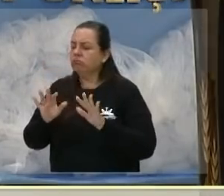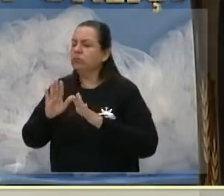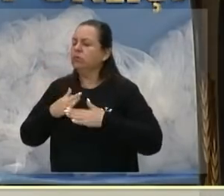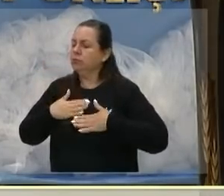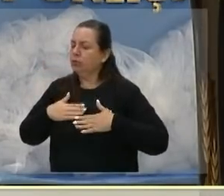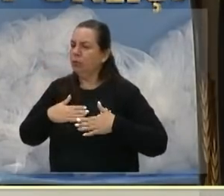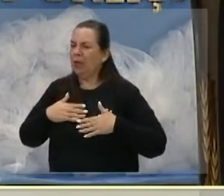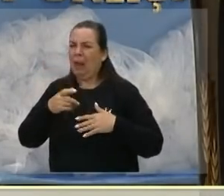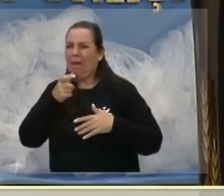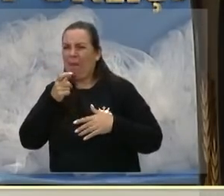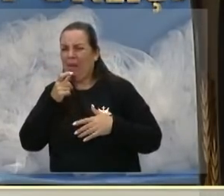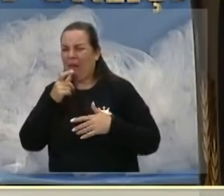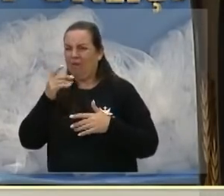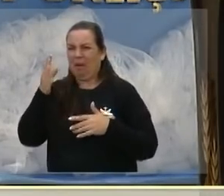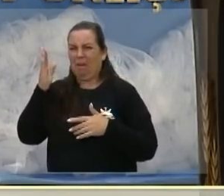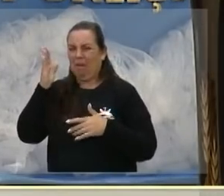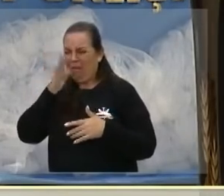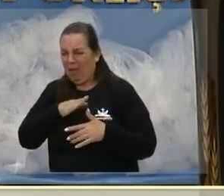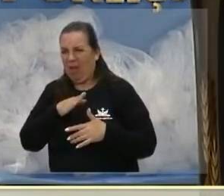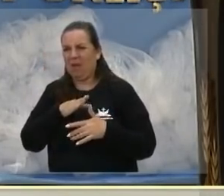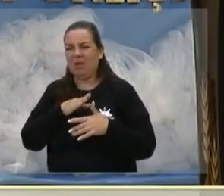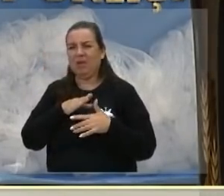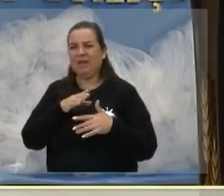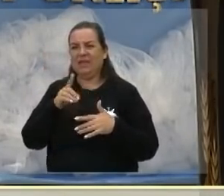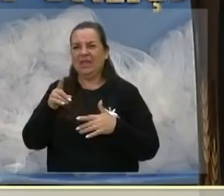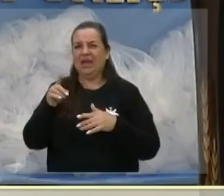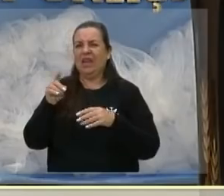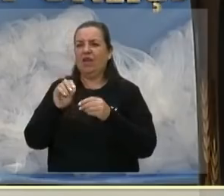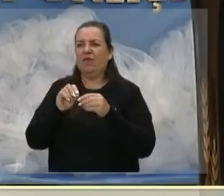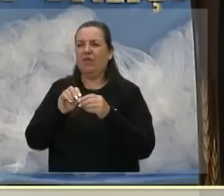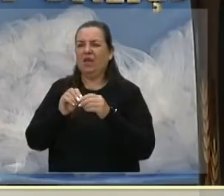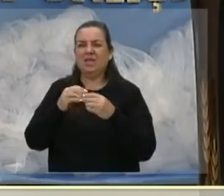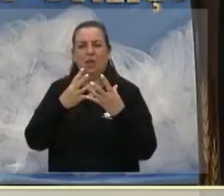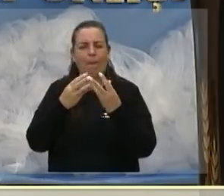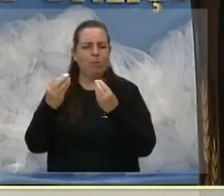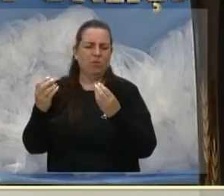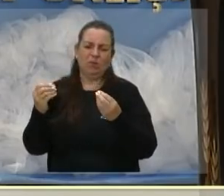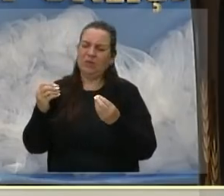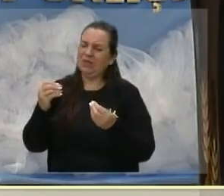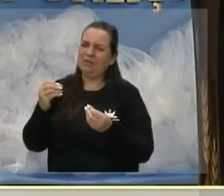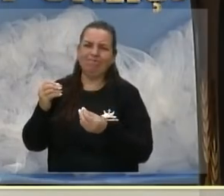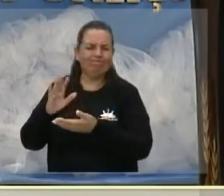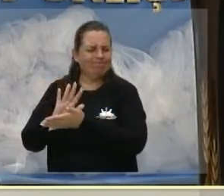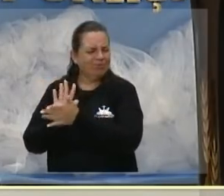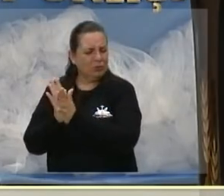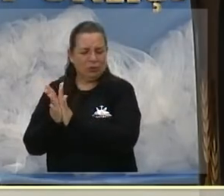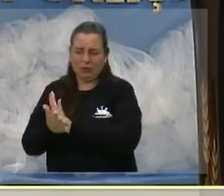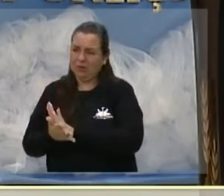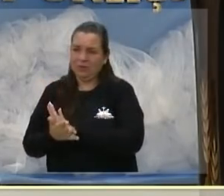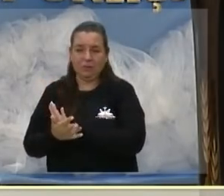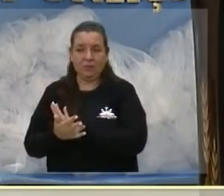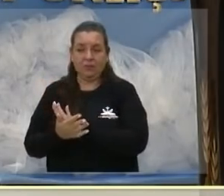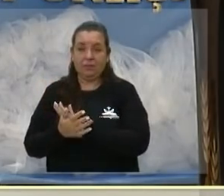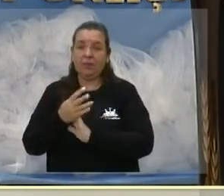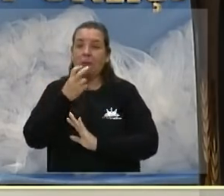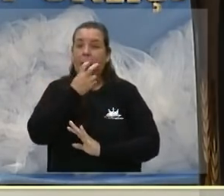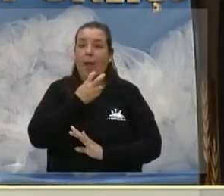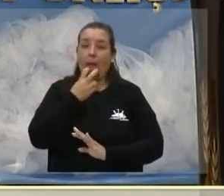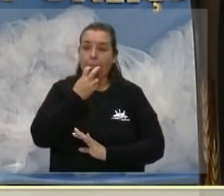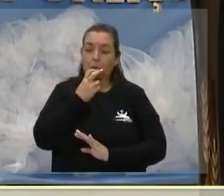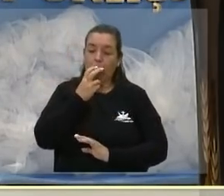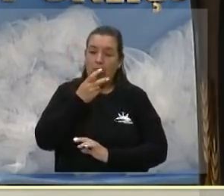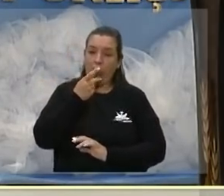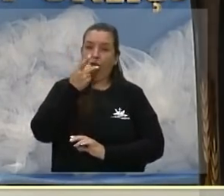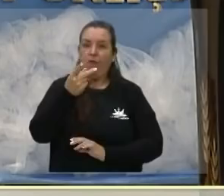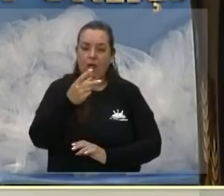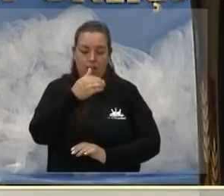palavra obscena ela causa cangrande estrago e lembre-se a boca fala o que o coração